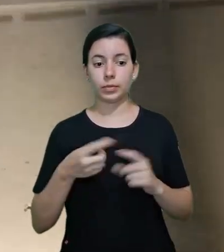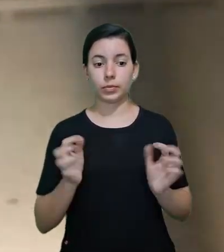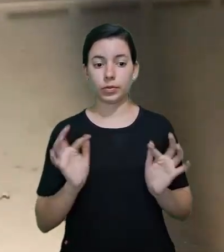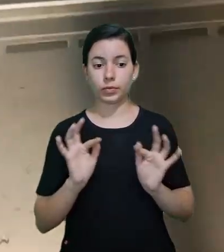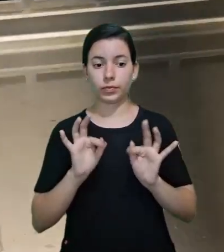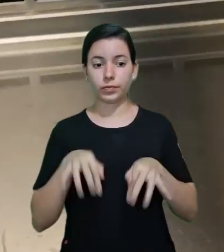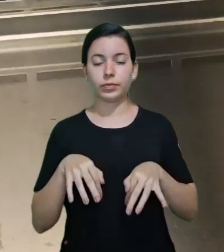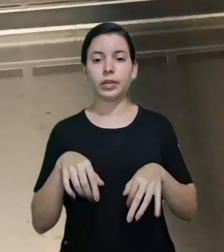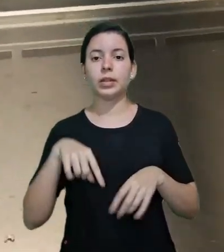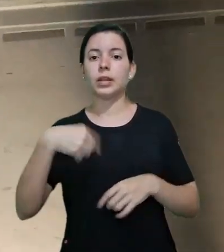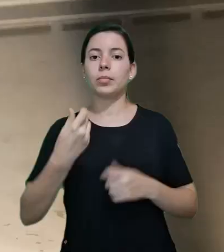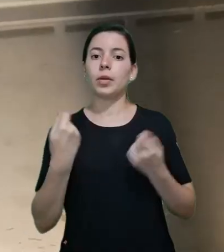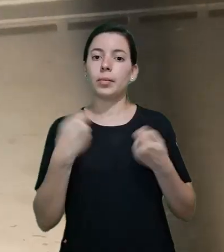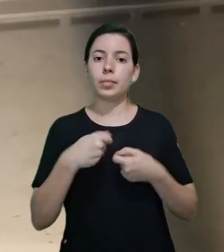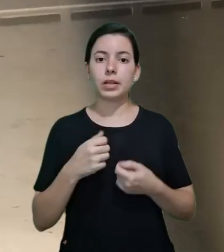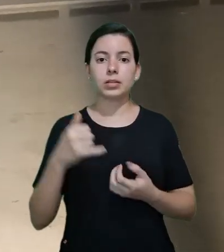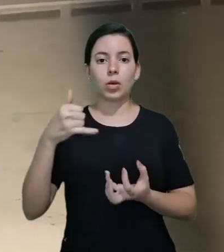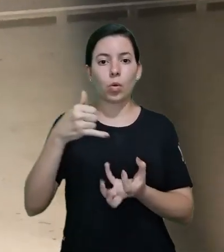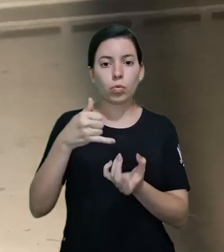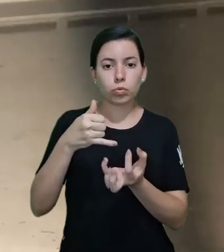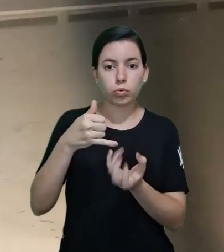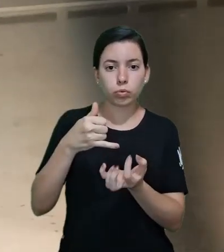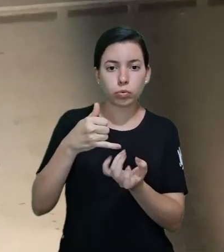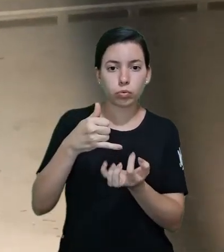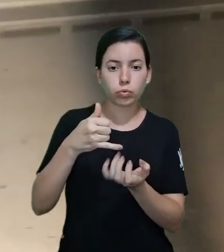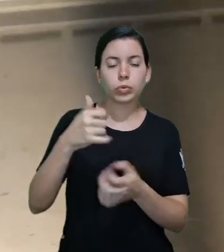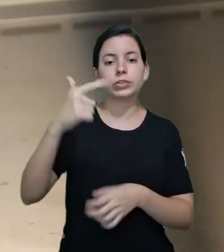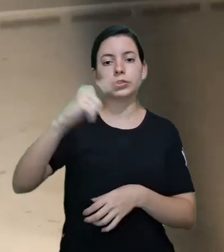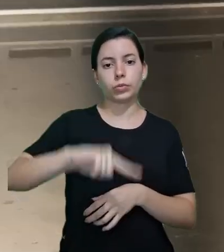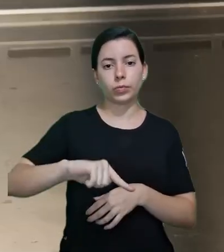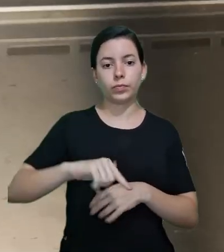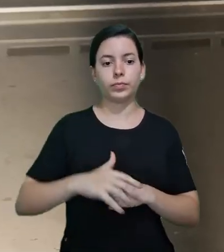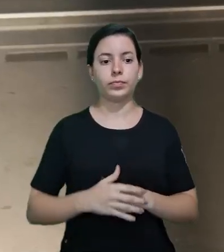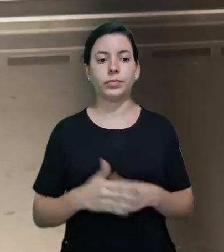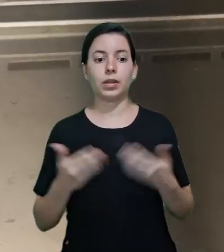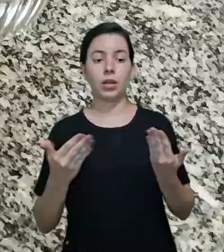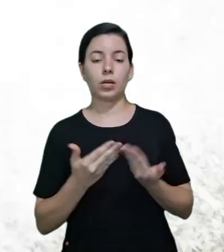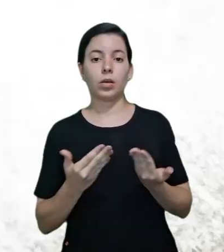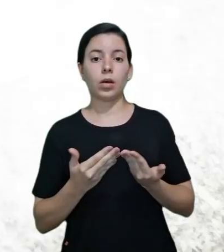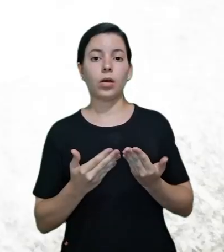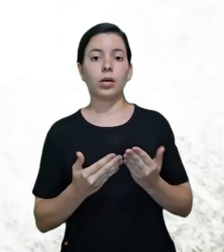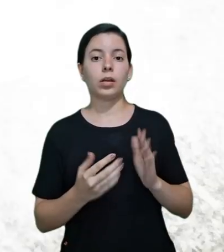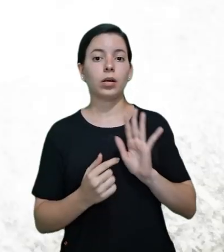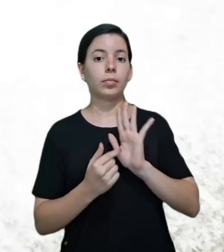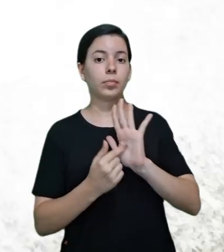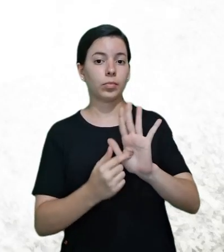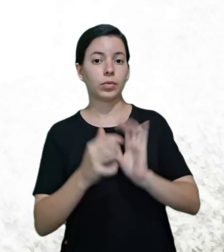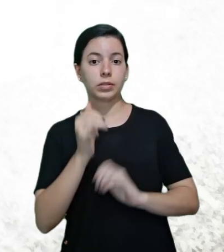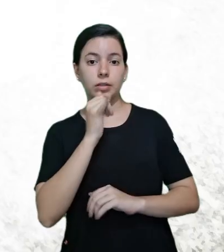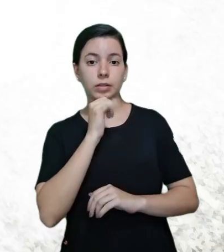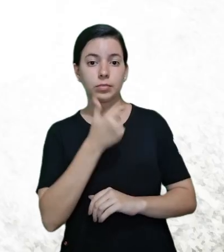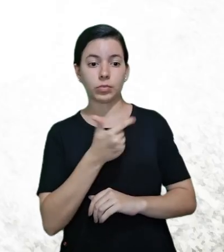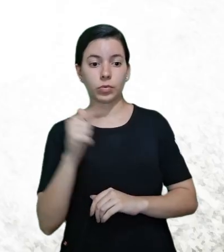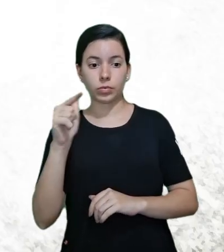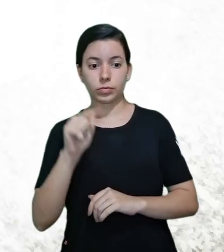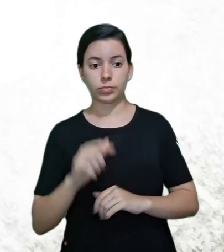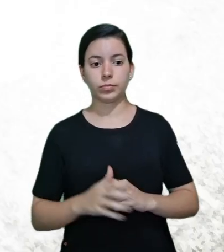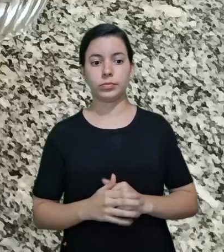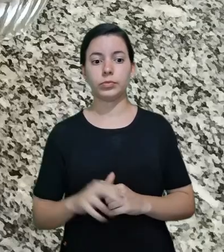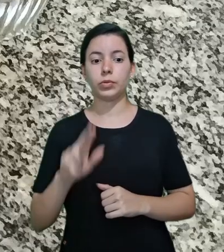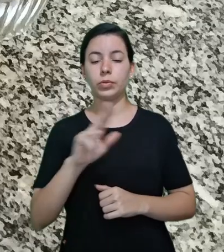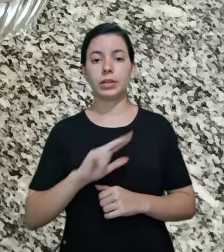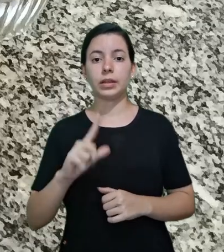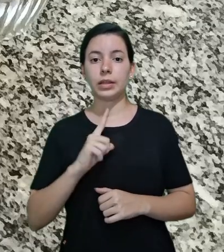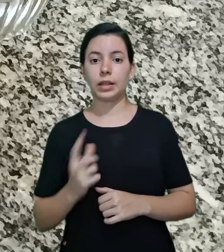Ao término, novamente vamos flambar a alça. Agora vamos para a demonstração de alguns procedimentos em